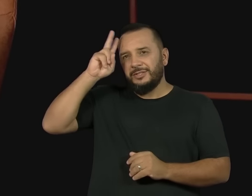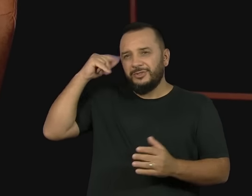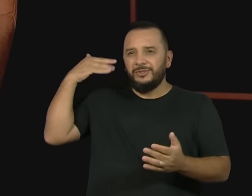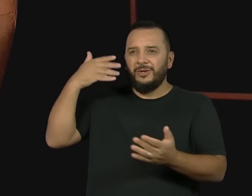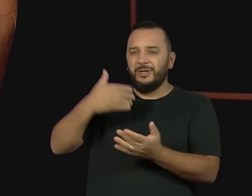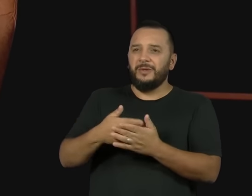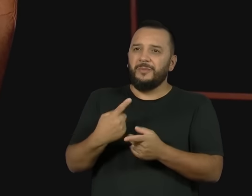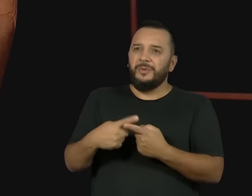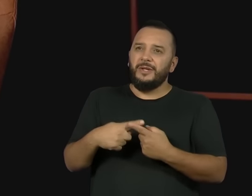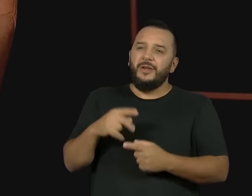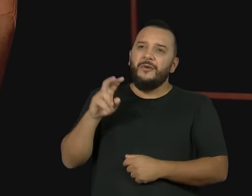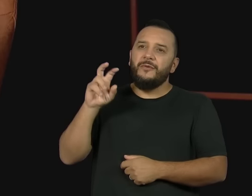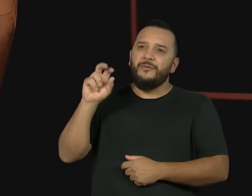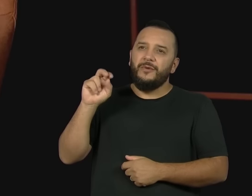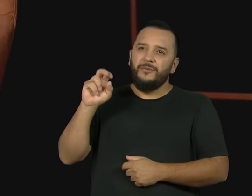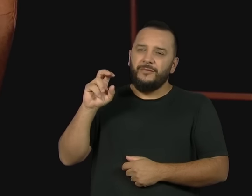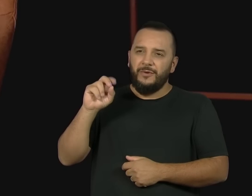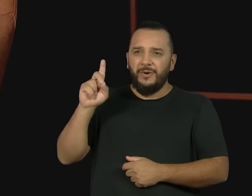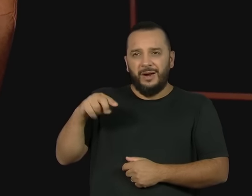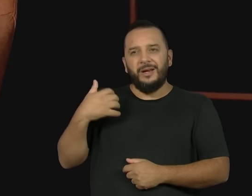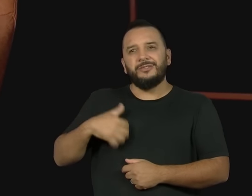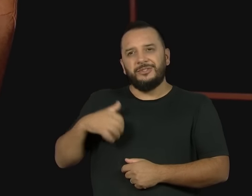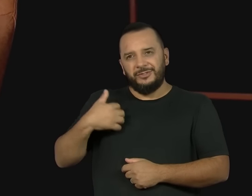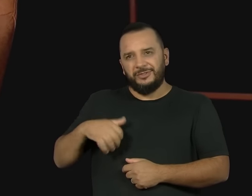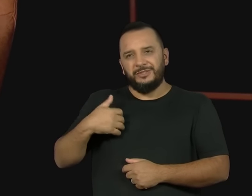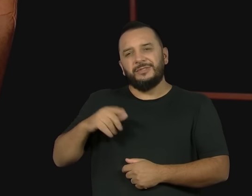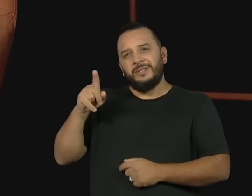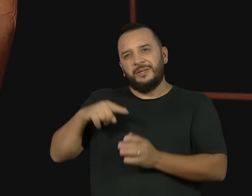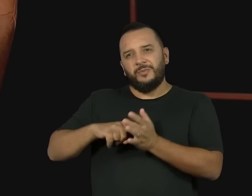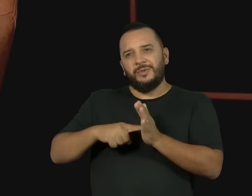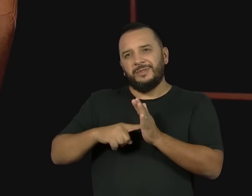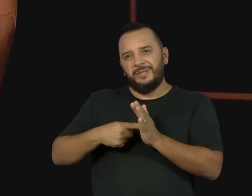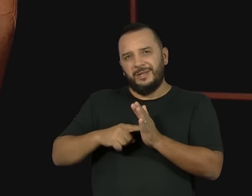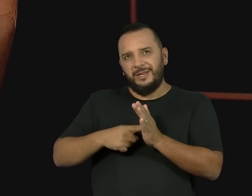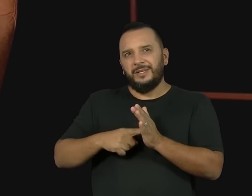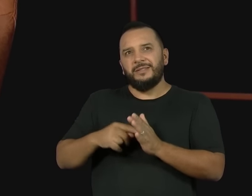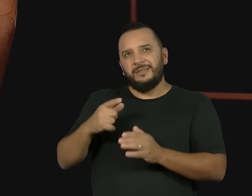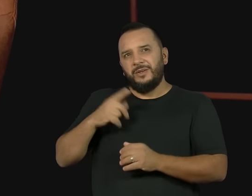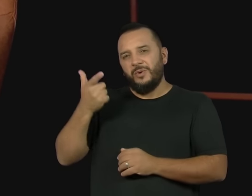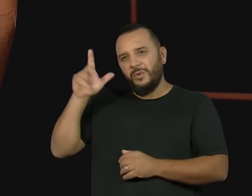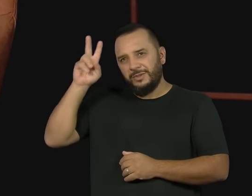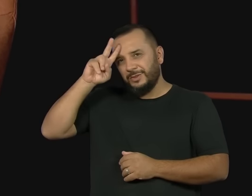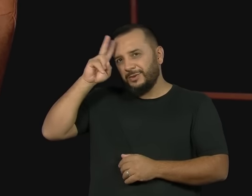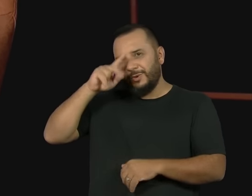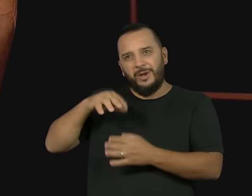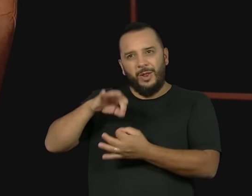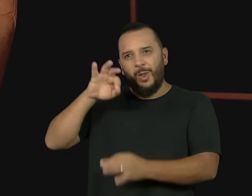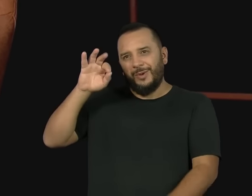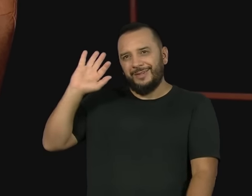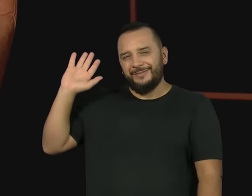tinha terras na Argentina, em Rosário de Santa Fé. Outra história que também é muito longa.